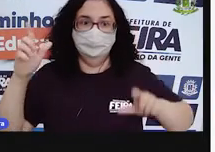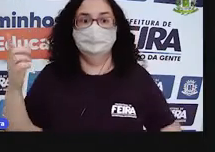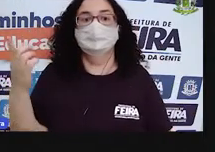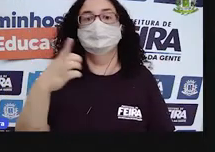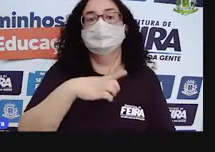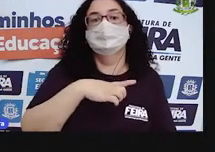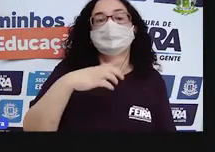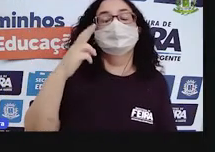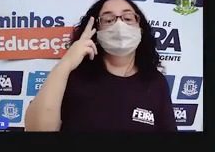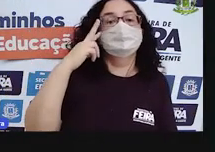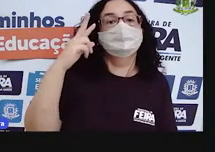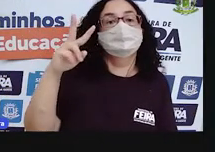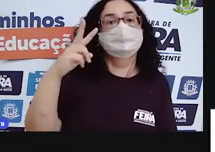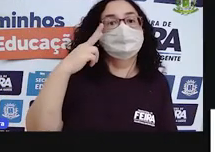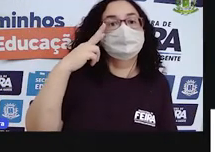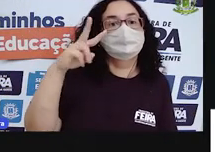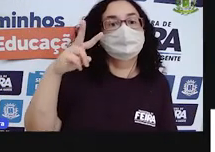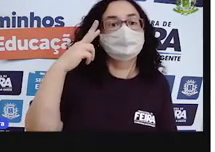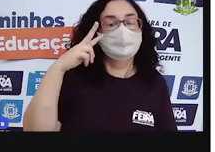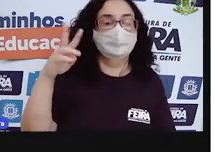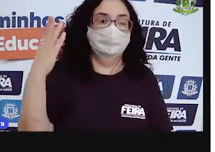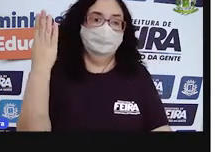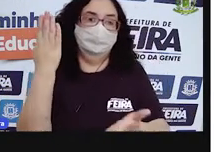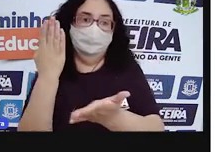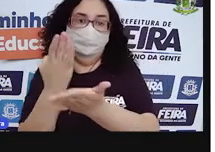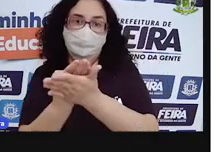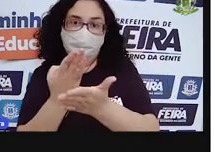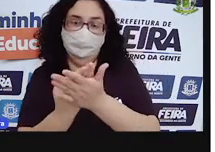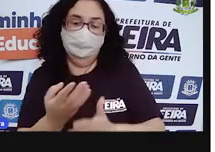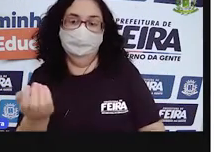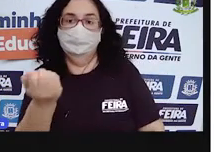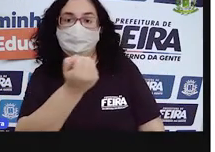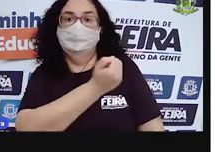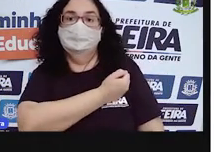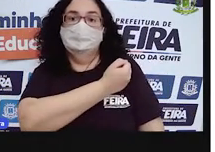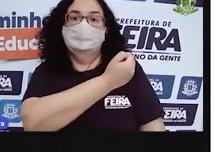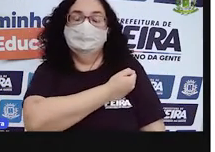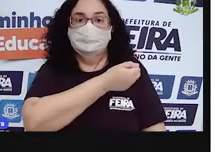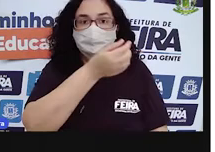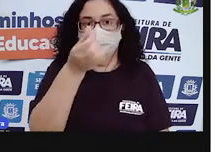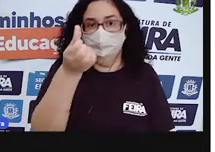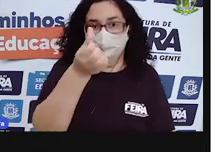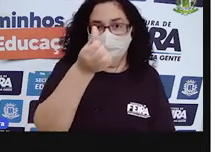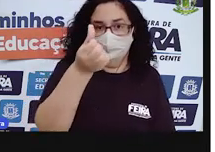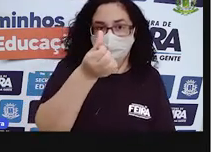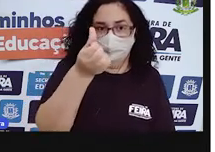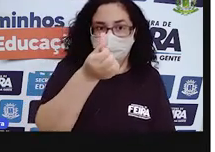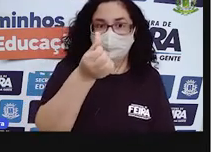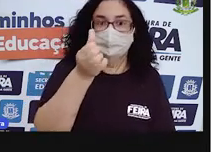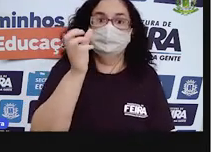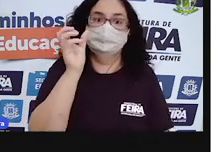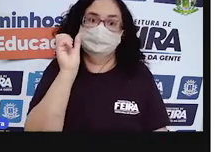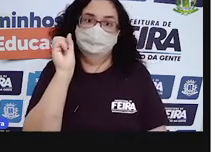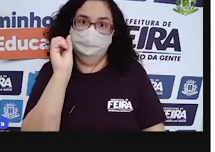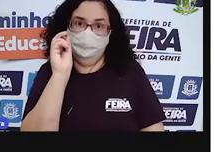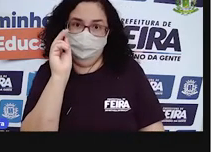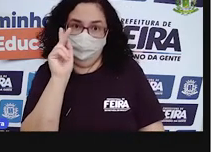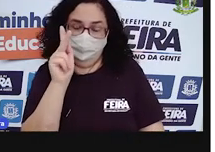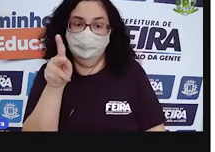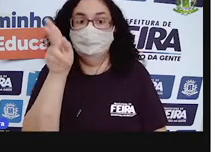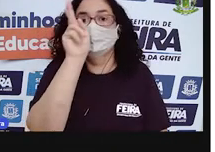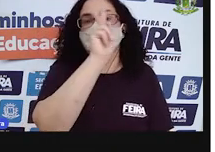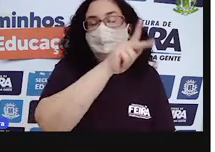é para gente ver olha só essa é a aula de número 6 Tá bom